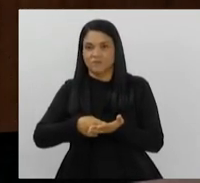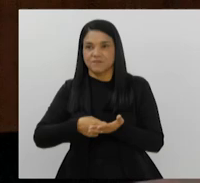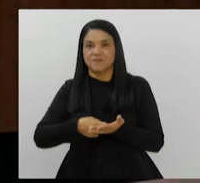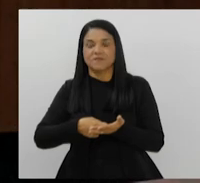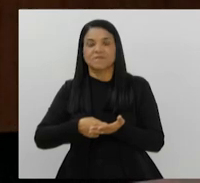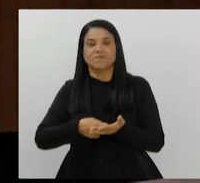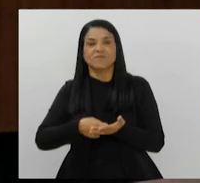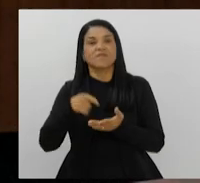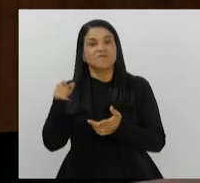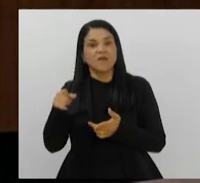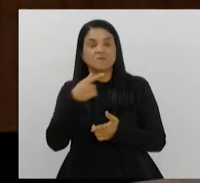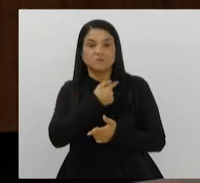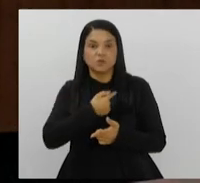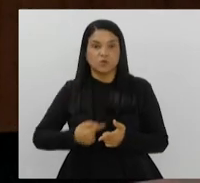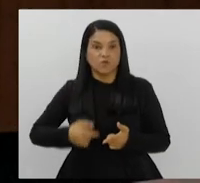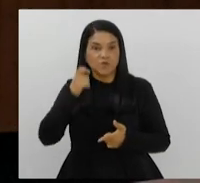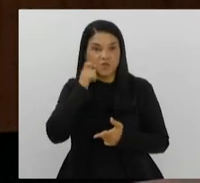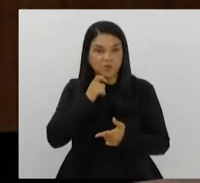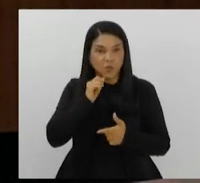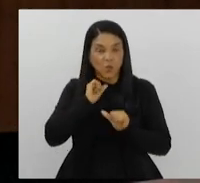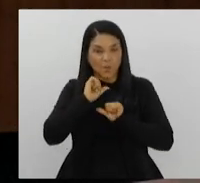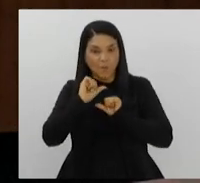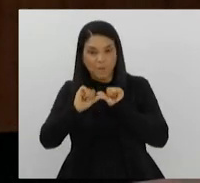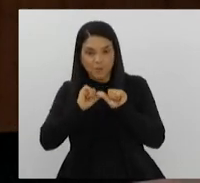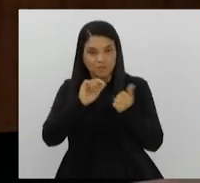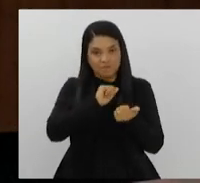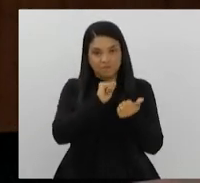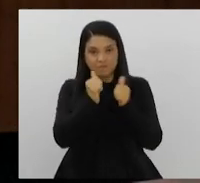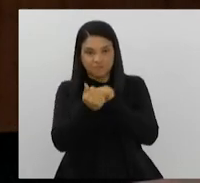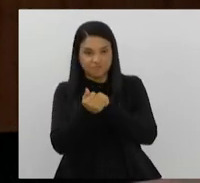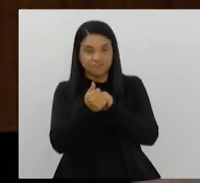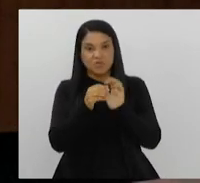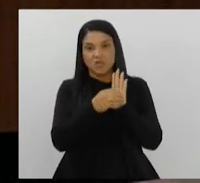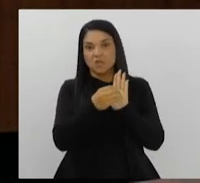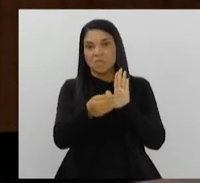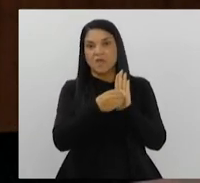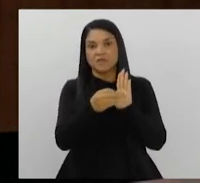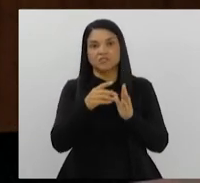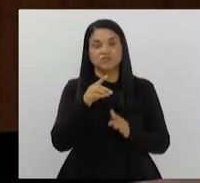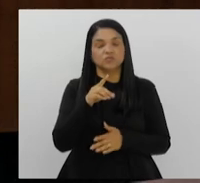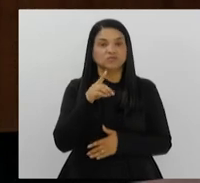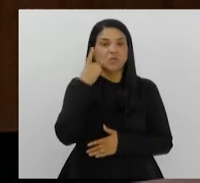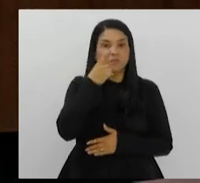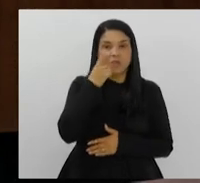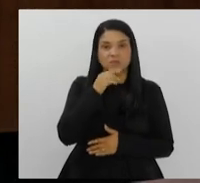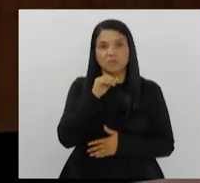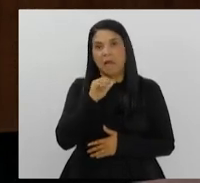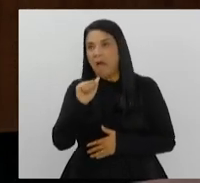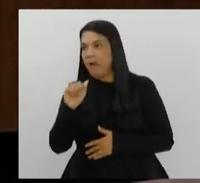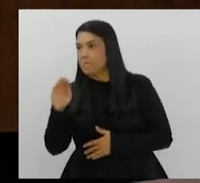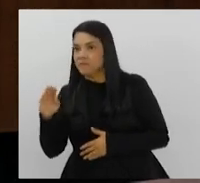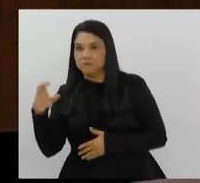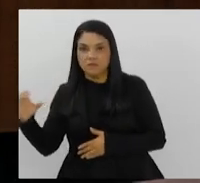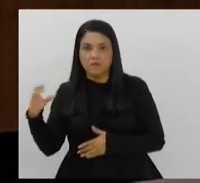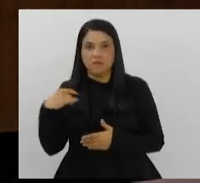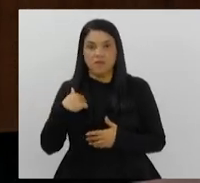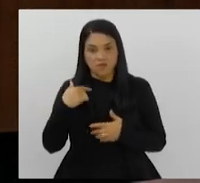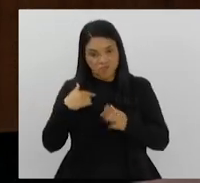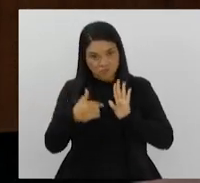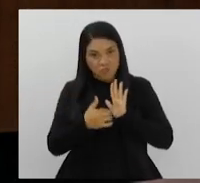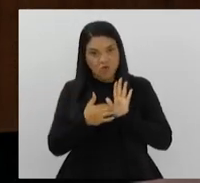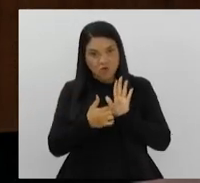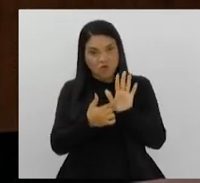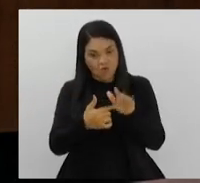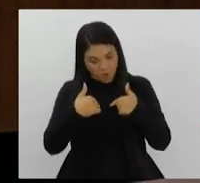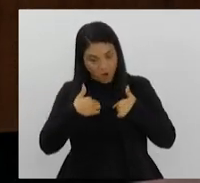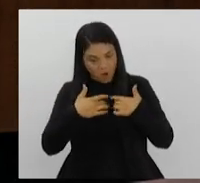adotar ou transferir a emenda do deputado A, B ou C. Inclusive, me coloco à disposição como presidente da comissão mais